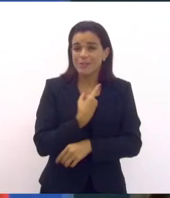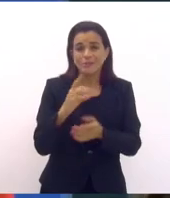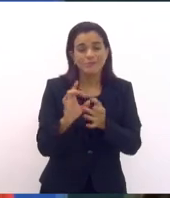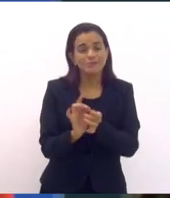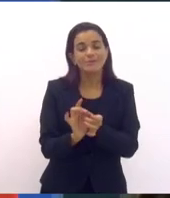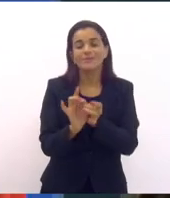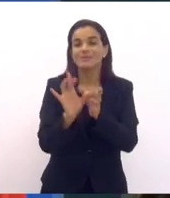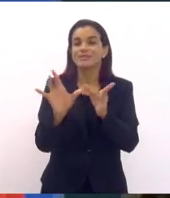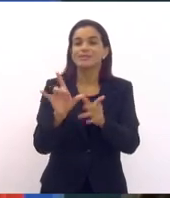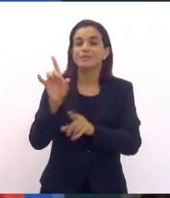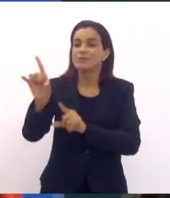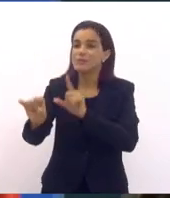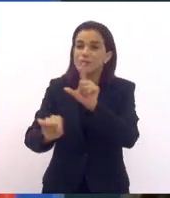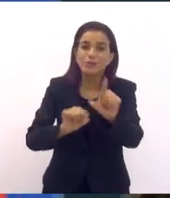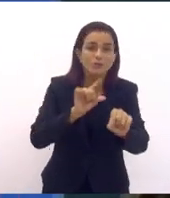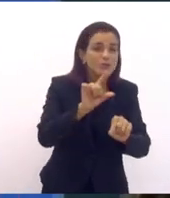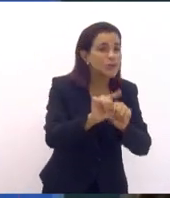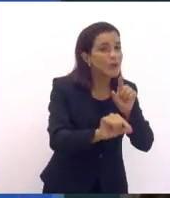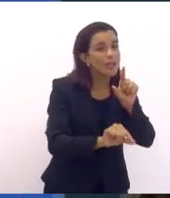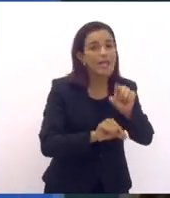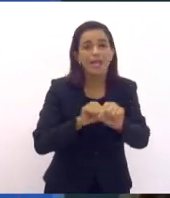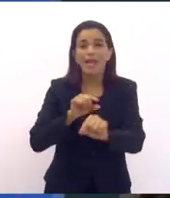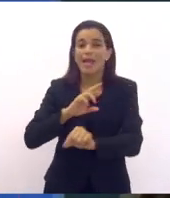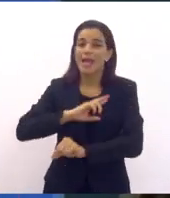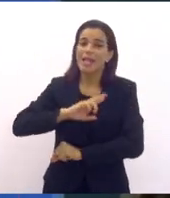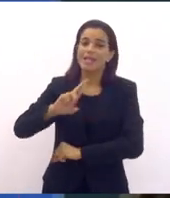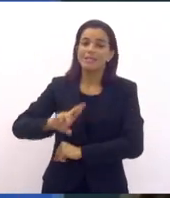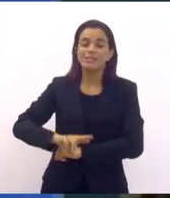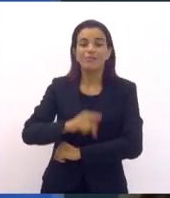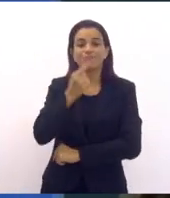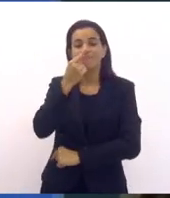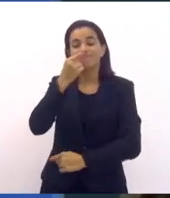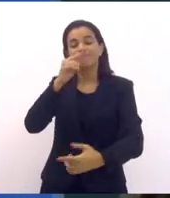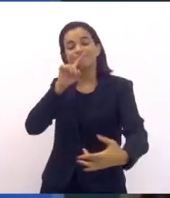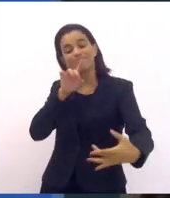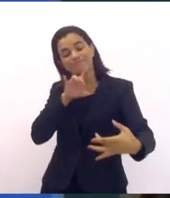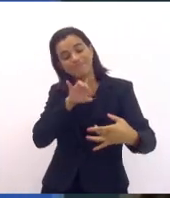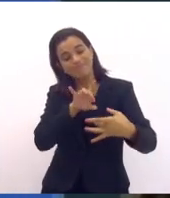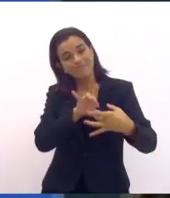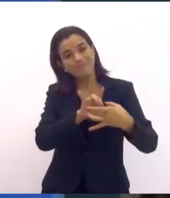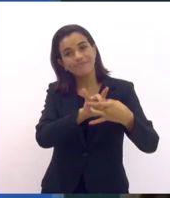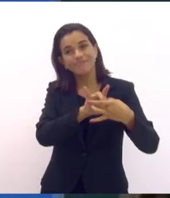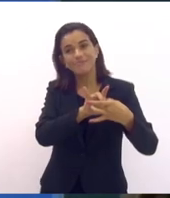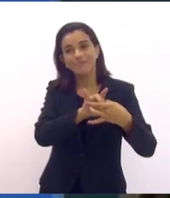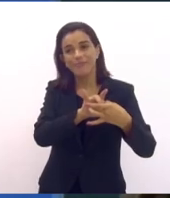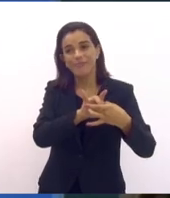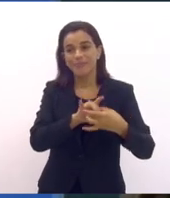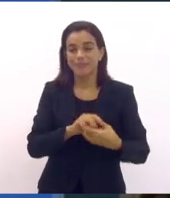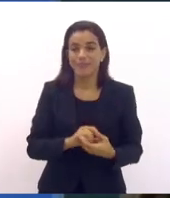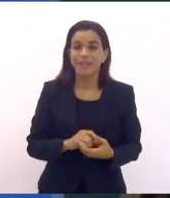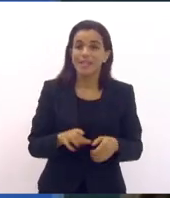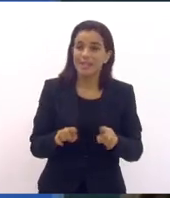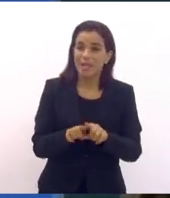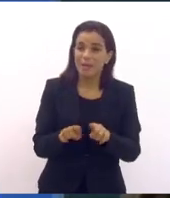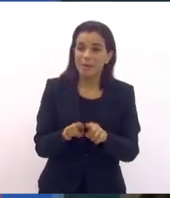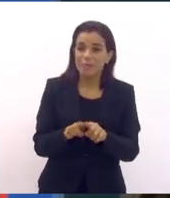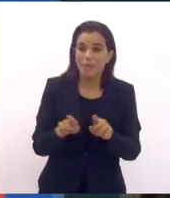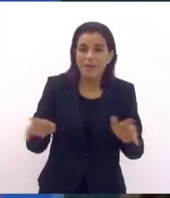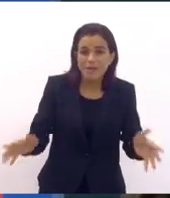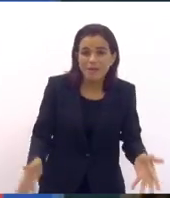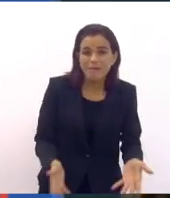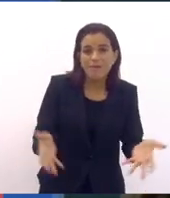para ter a religião no qual nós nos sentimos mais próximo e propagar a